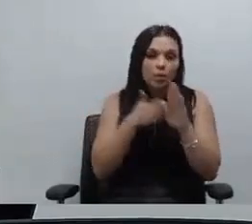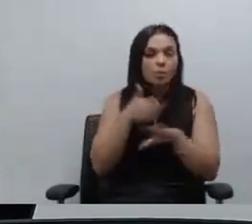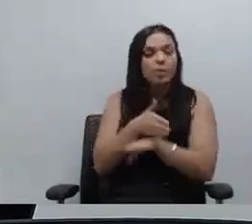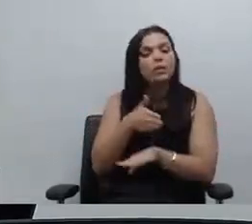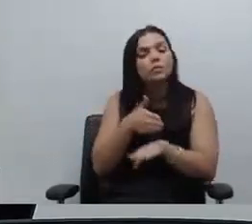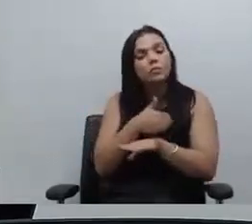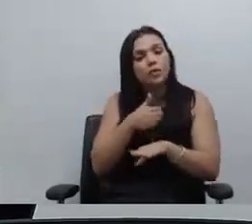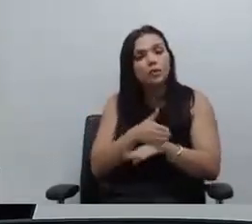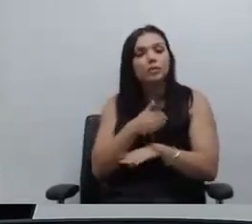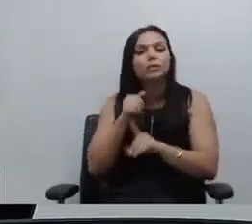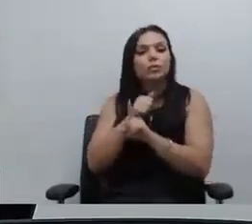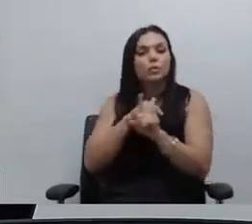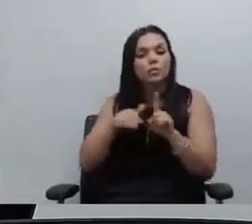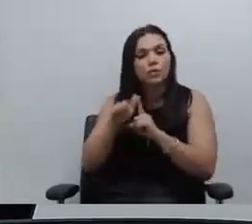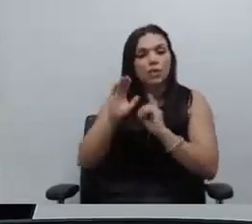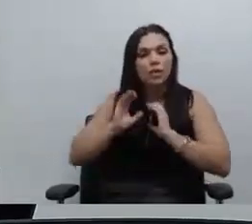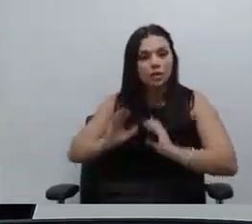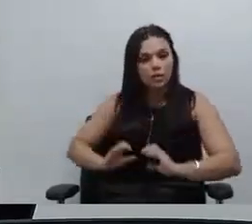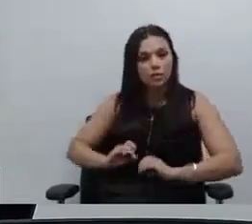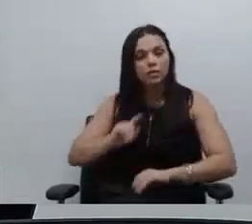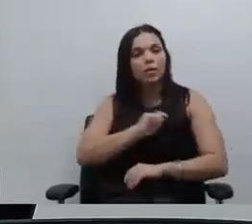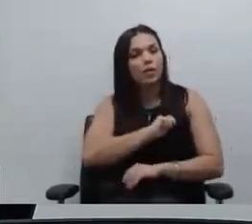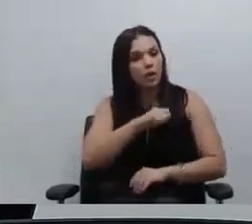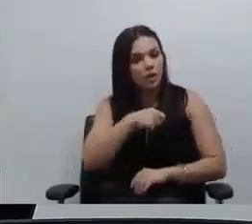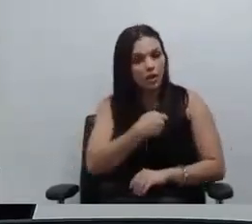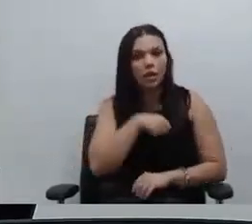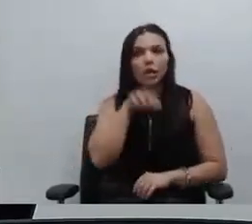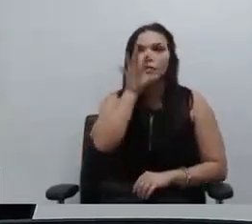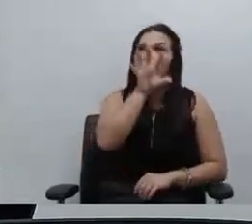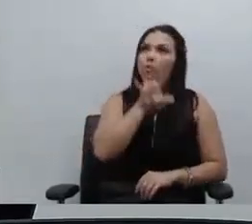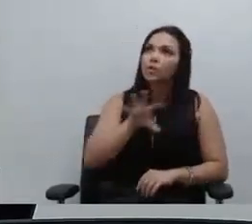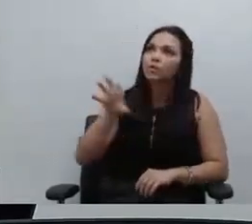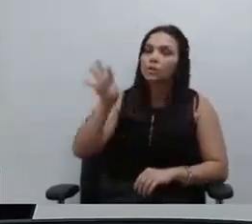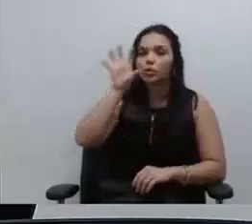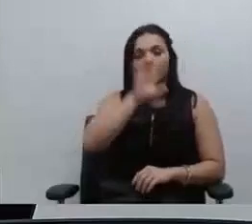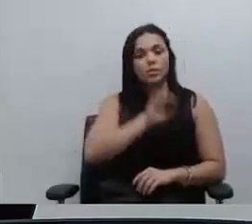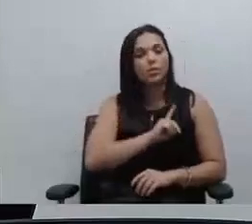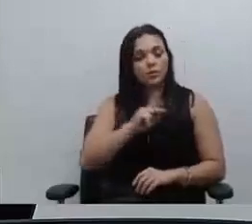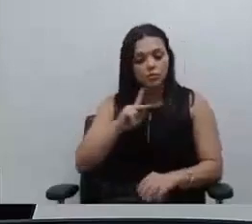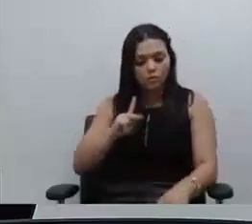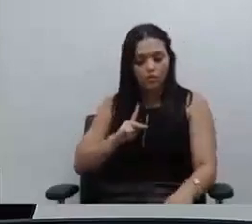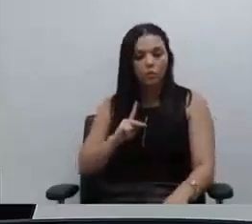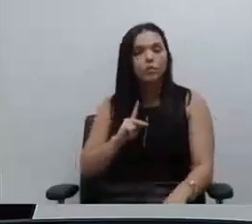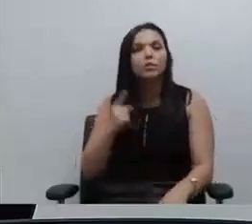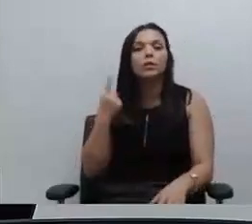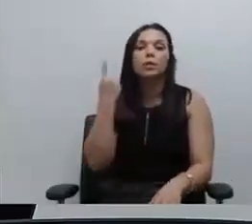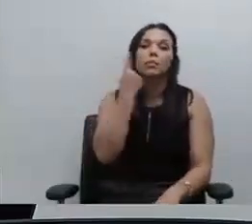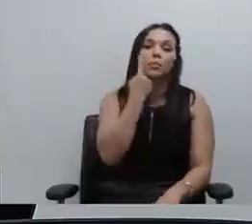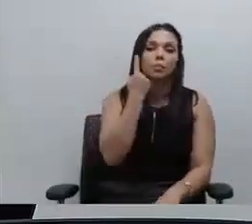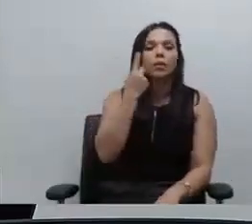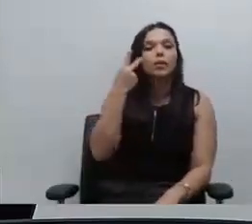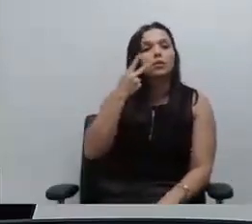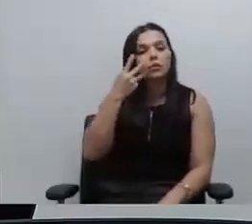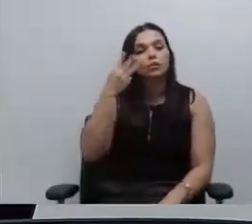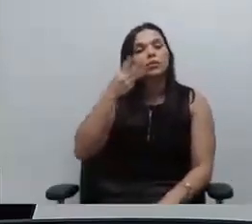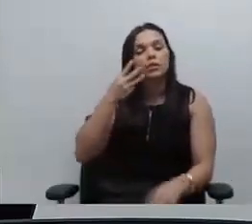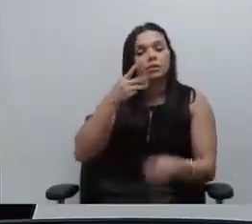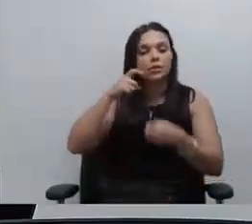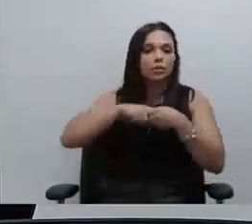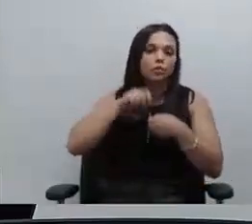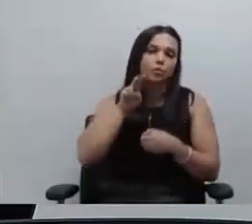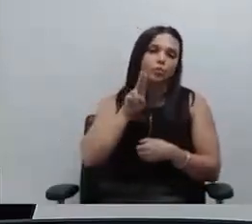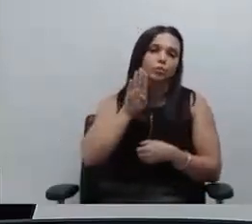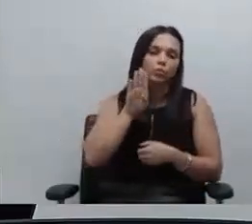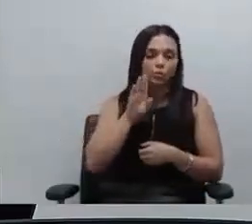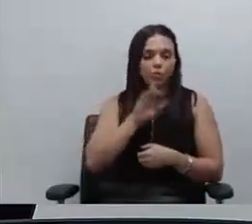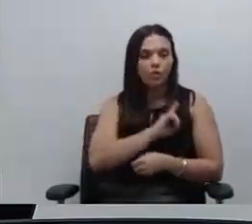civil, delegados, delegadas, das regionais e unidades da Defensoria Pública e das primeira, segunda e terceira subdefensorias.